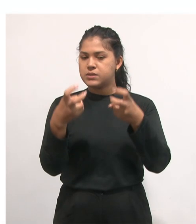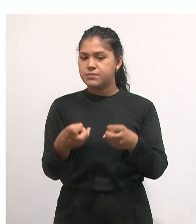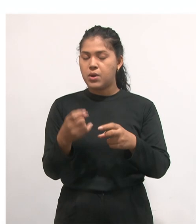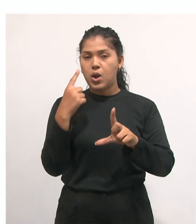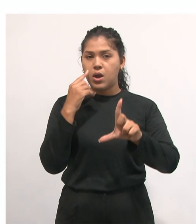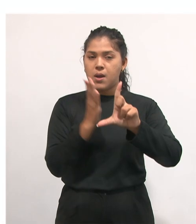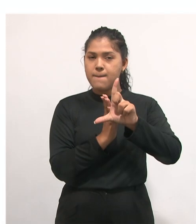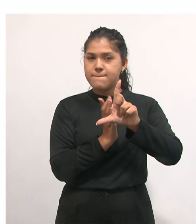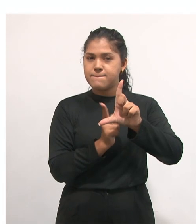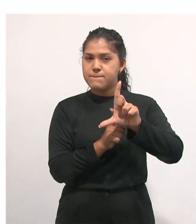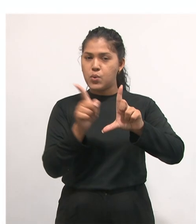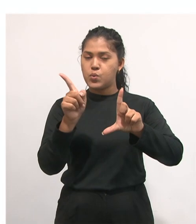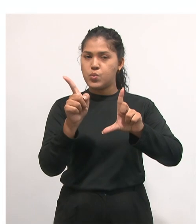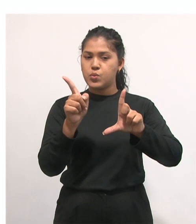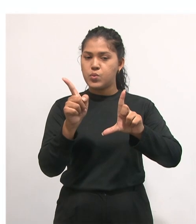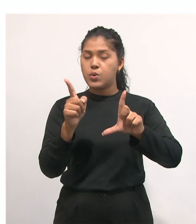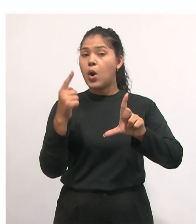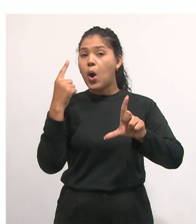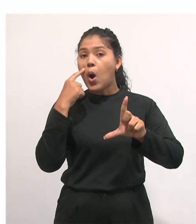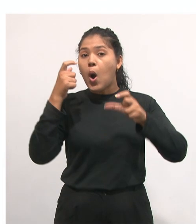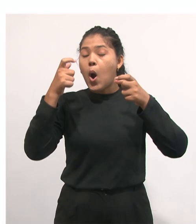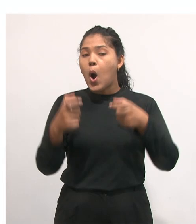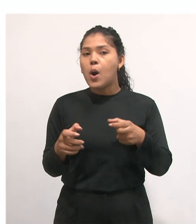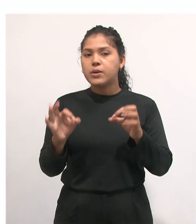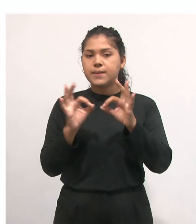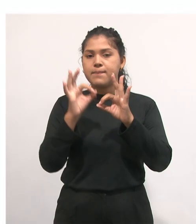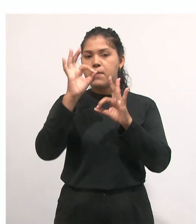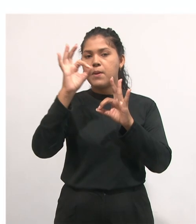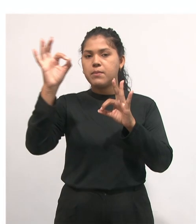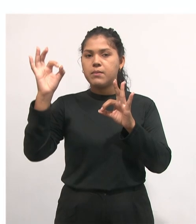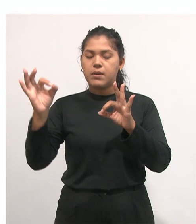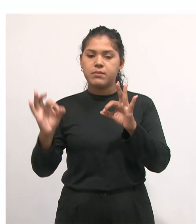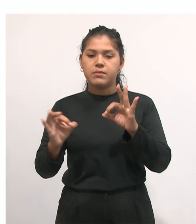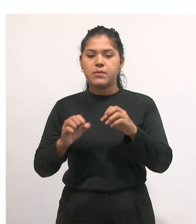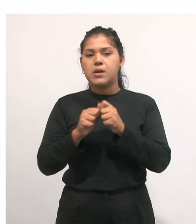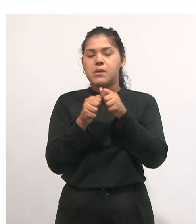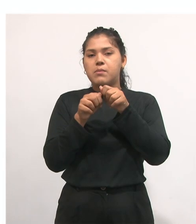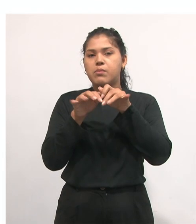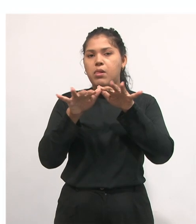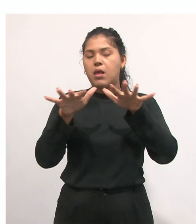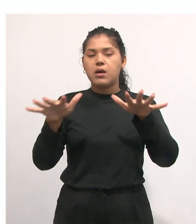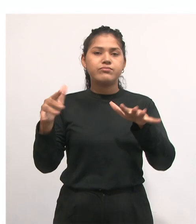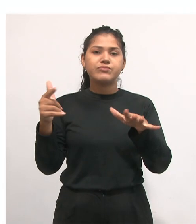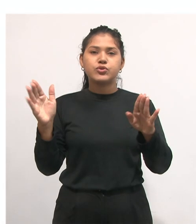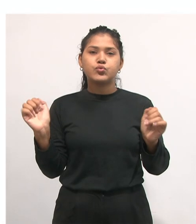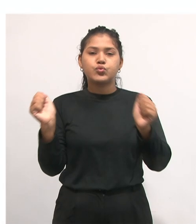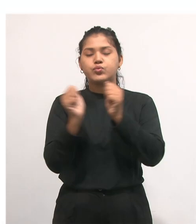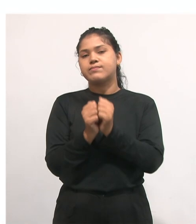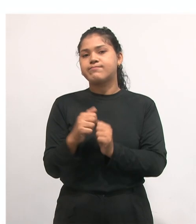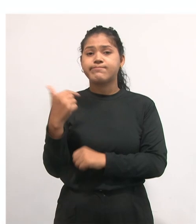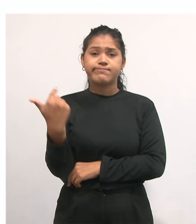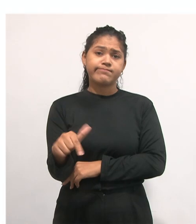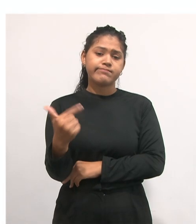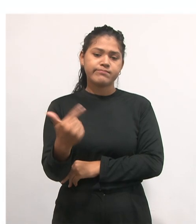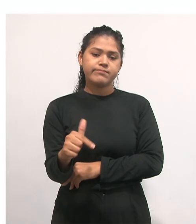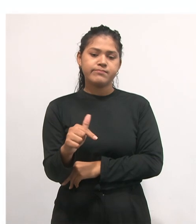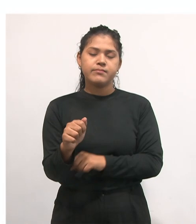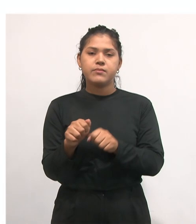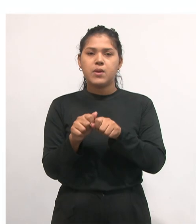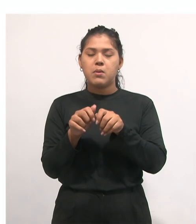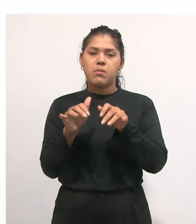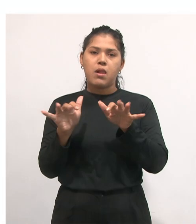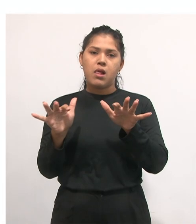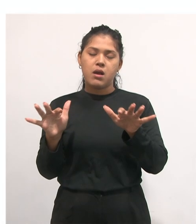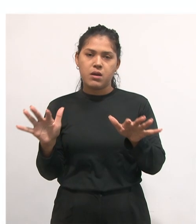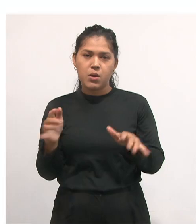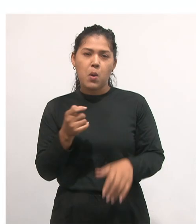essa. E olha os pontos como estão espalhados no plano cartesiano, ok? Os pontos aqui estão muito